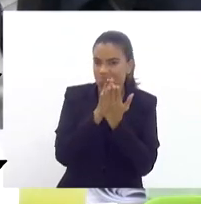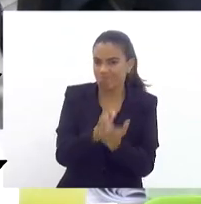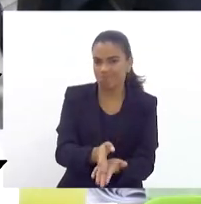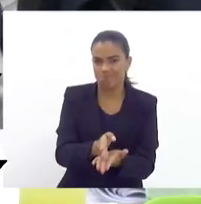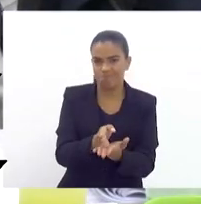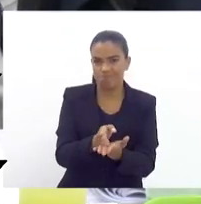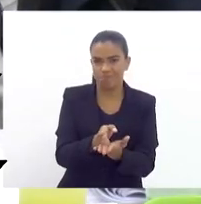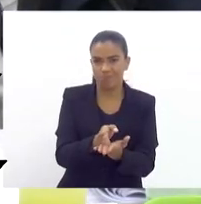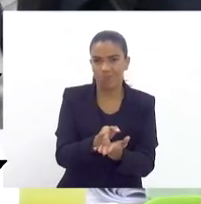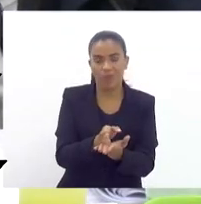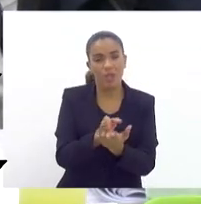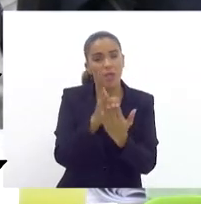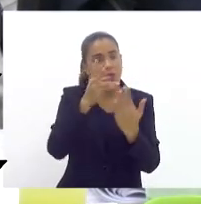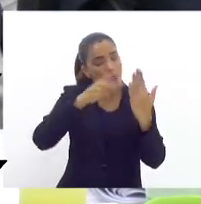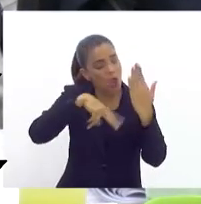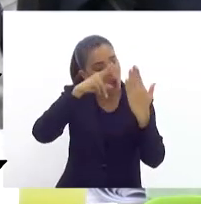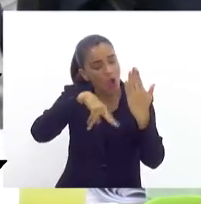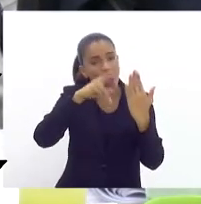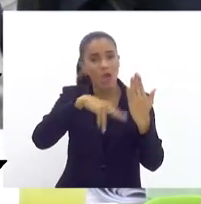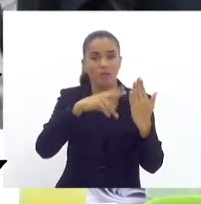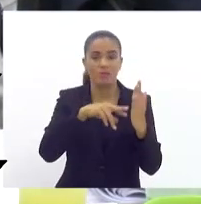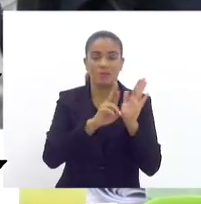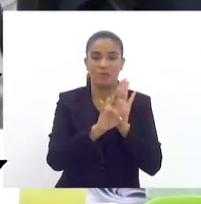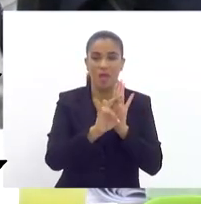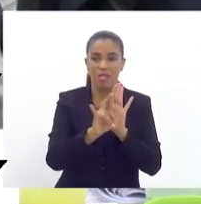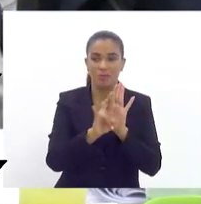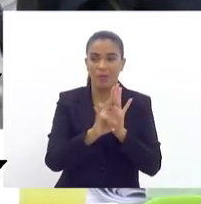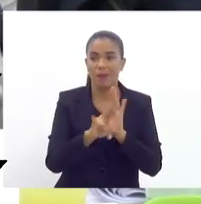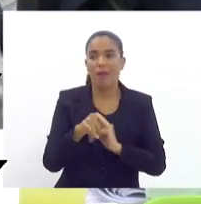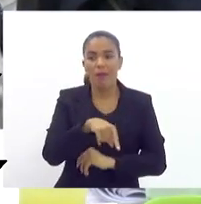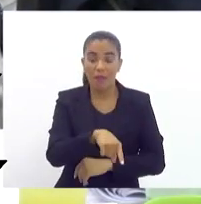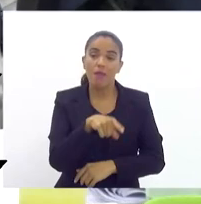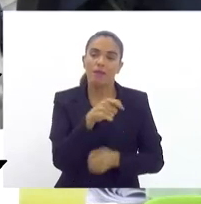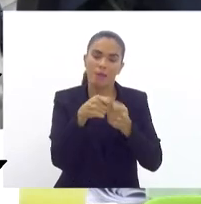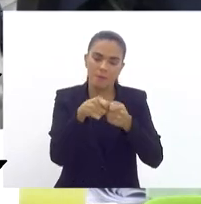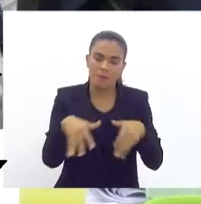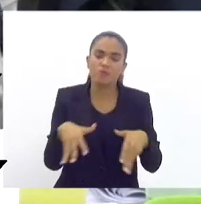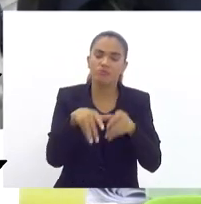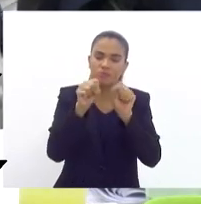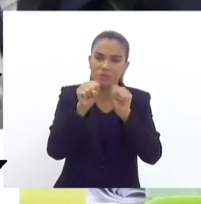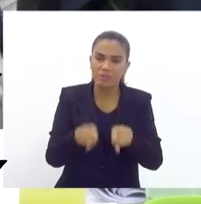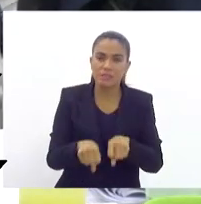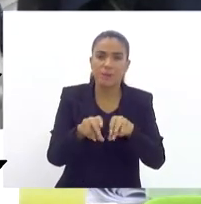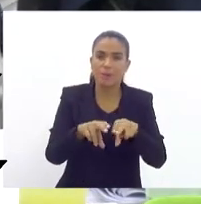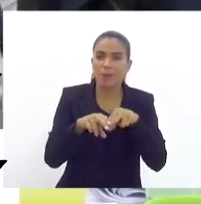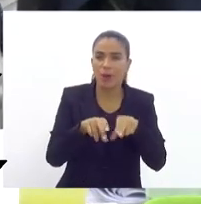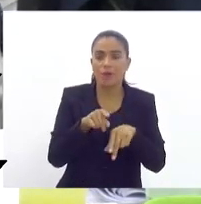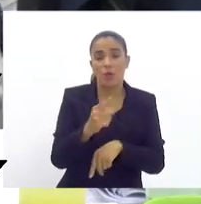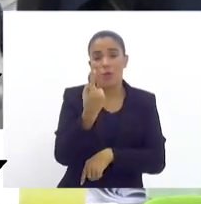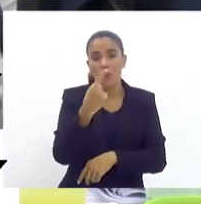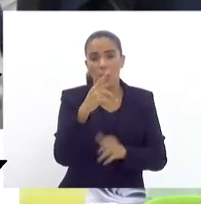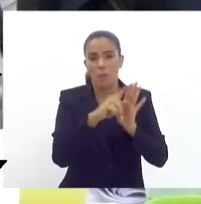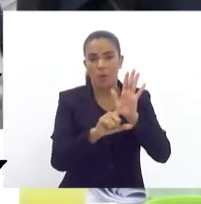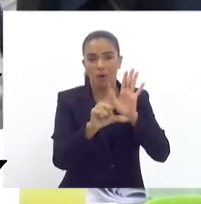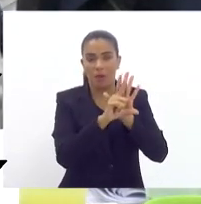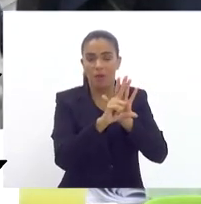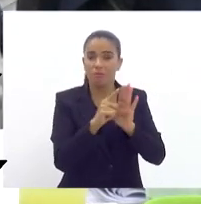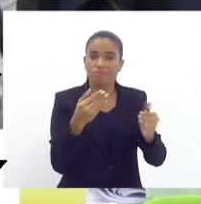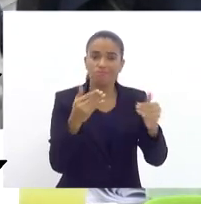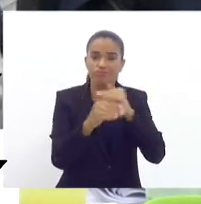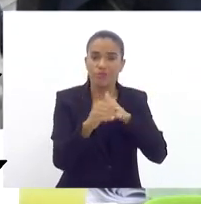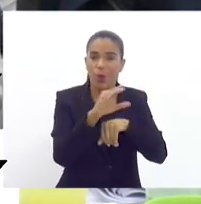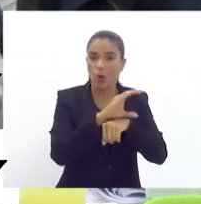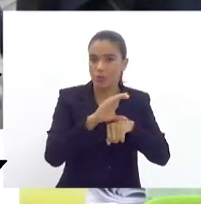regimentalista. E, observando o regimento, este projeto ele é prejudicado por conta de um projeto inconstitucional em